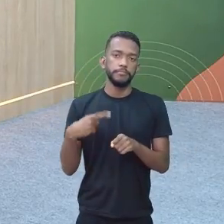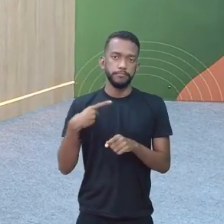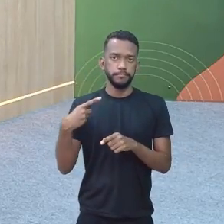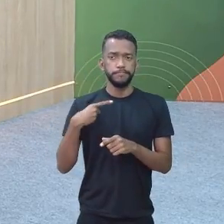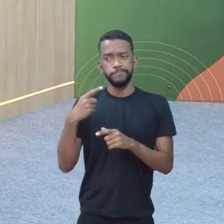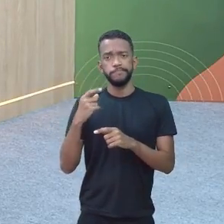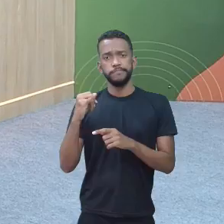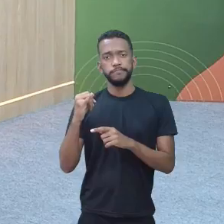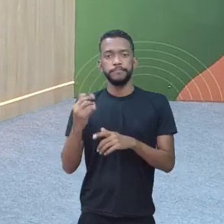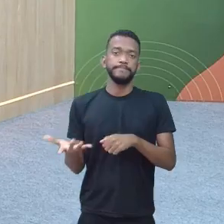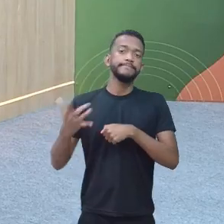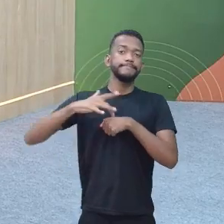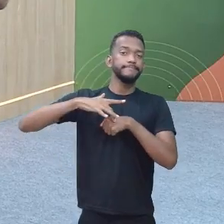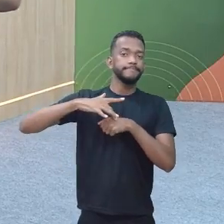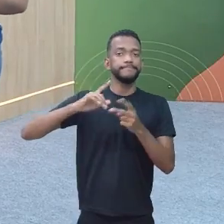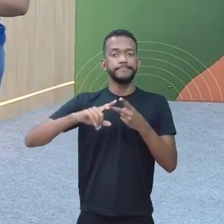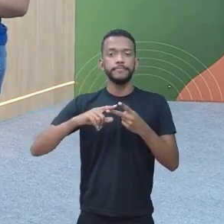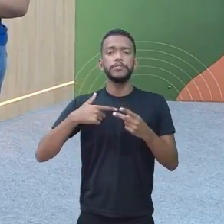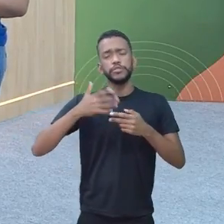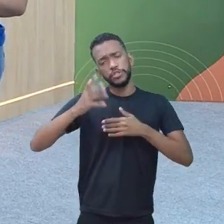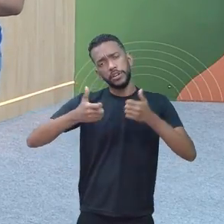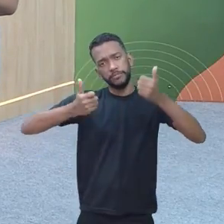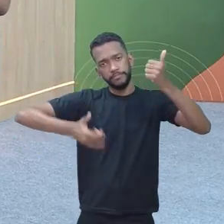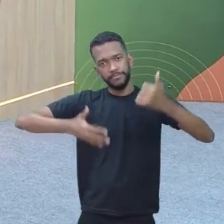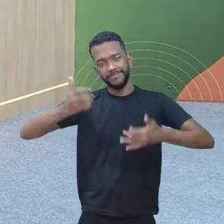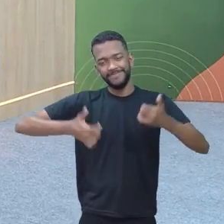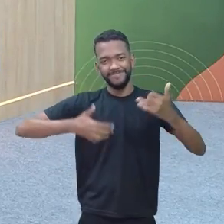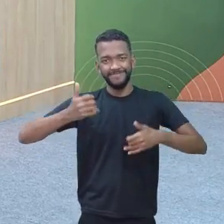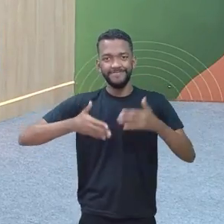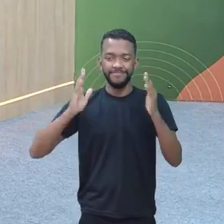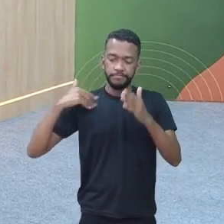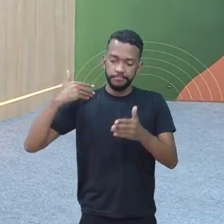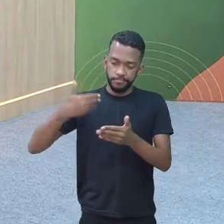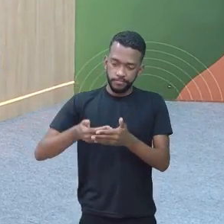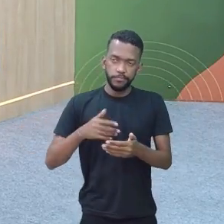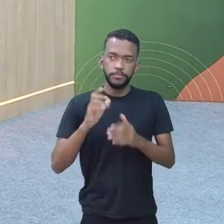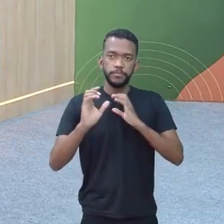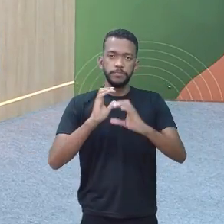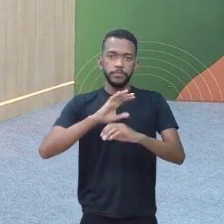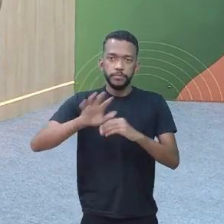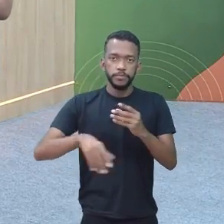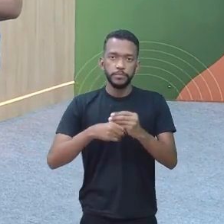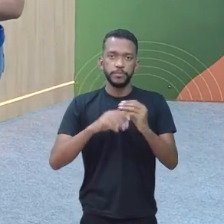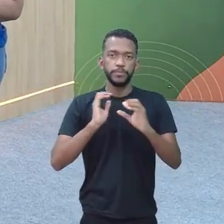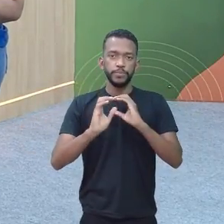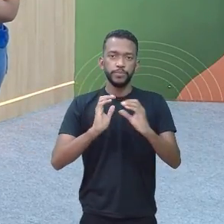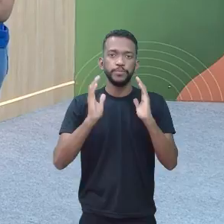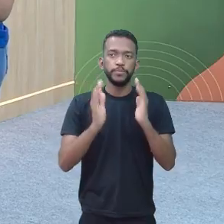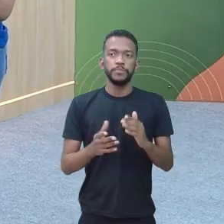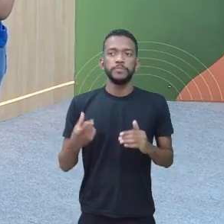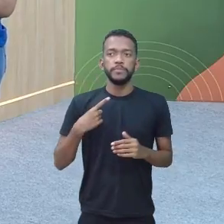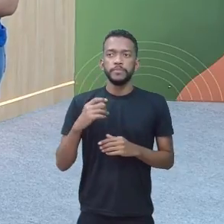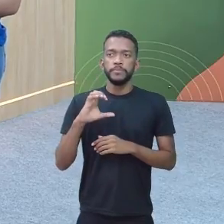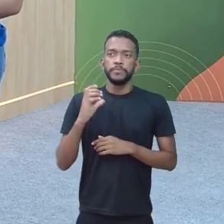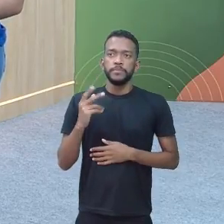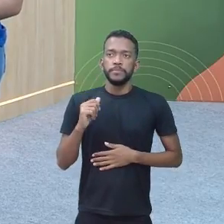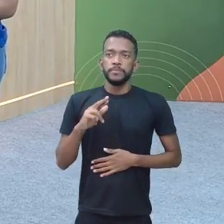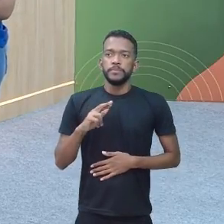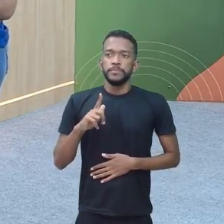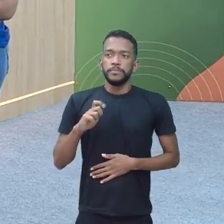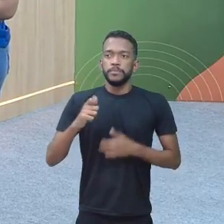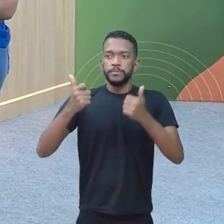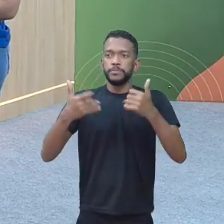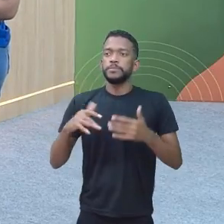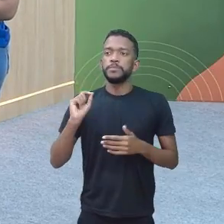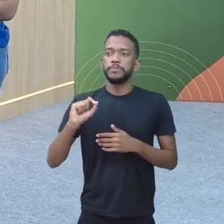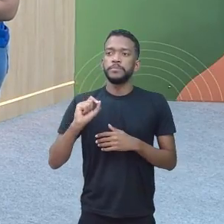estava falando. Então, é um complemento à nossa comunicação, né? Então, aqui a gente tem uma charge que fala